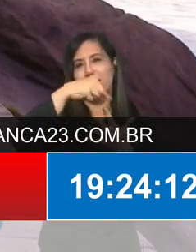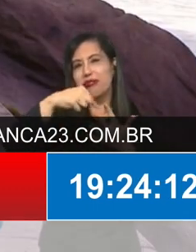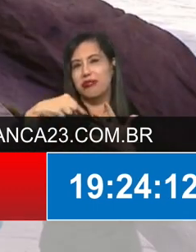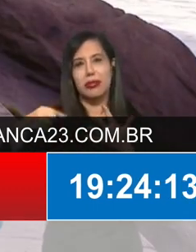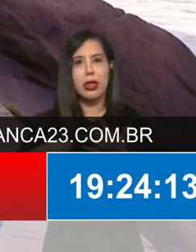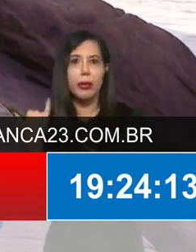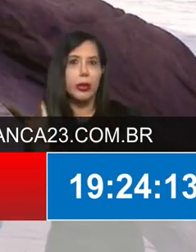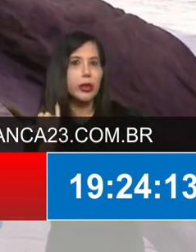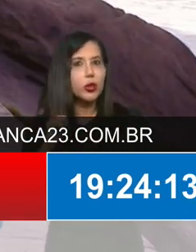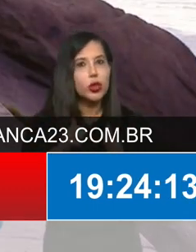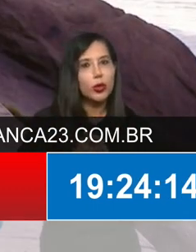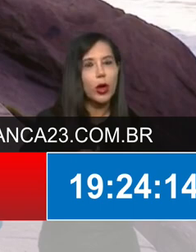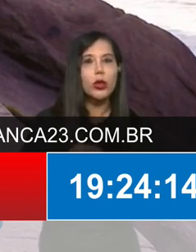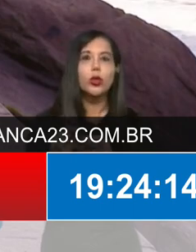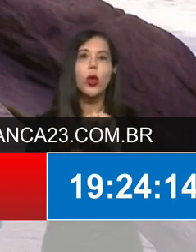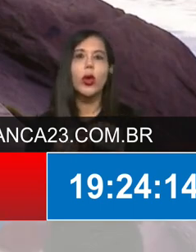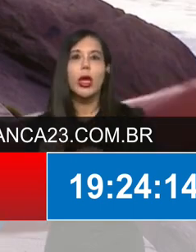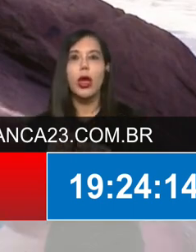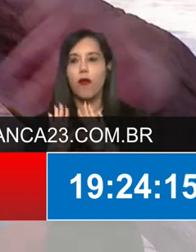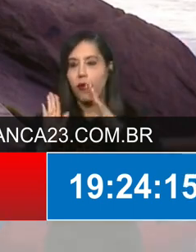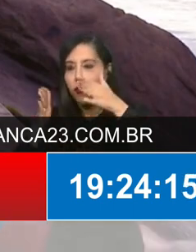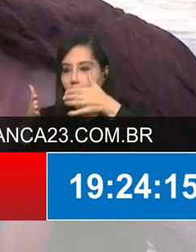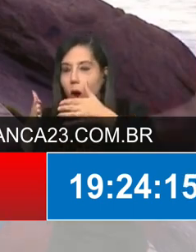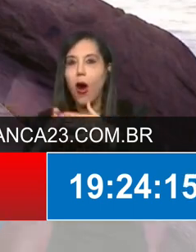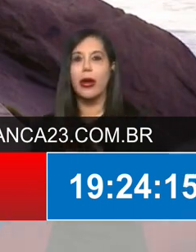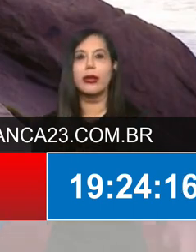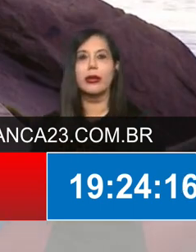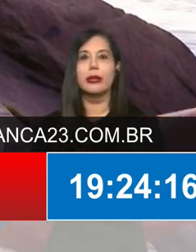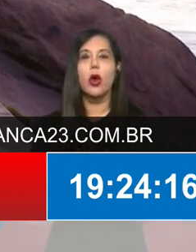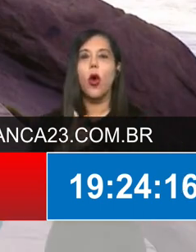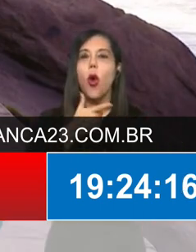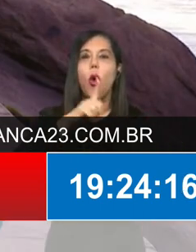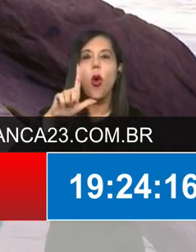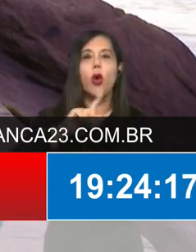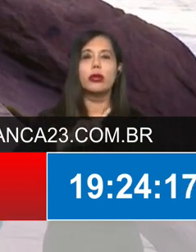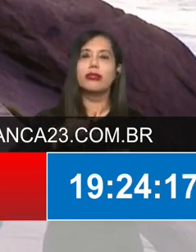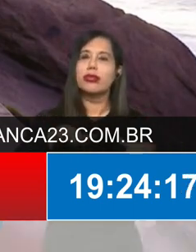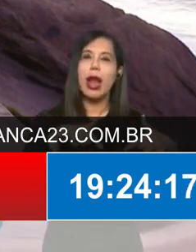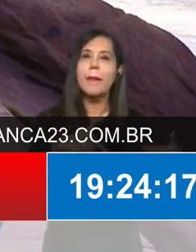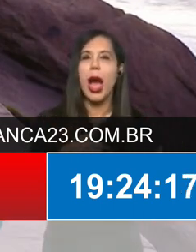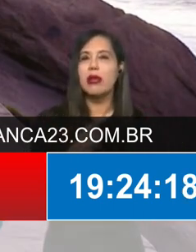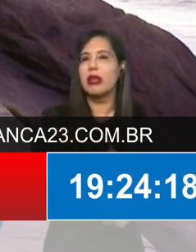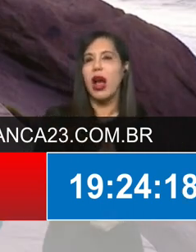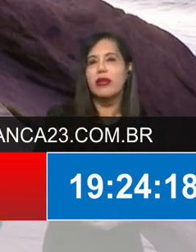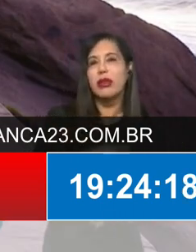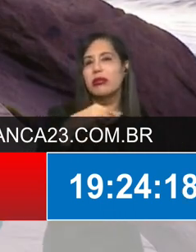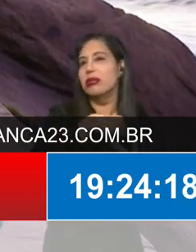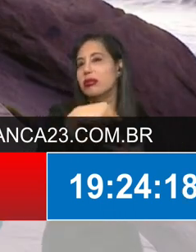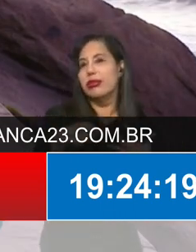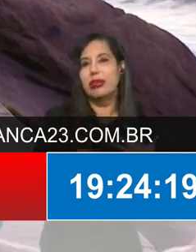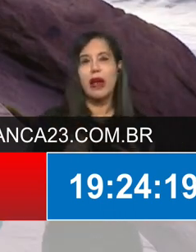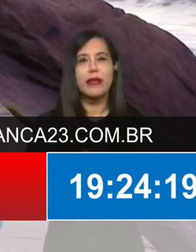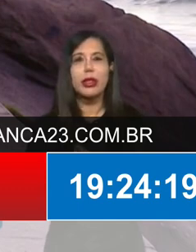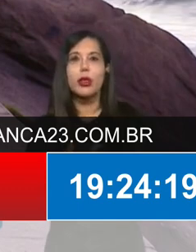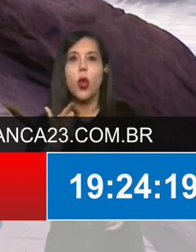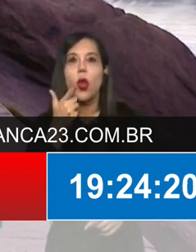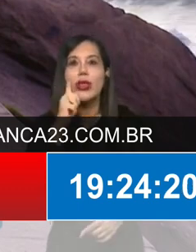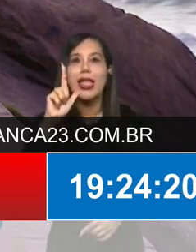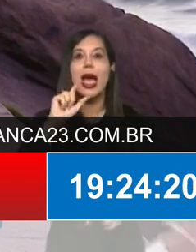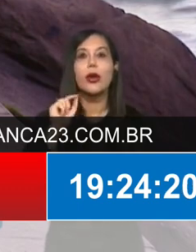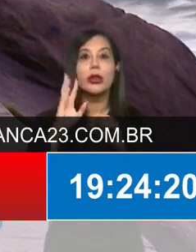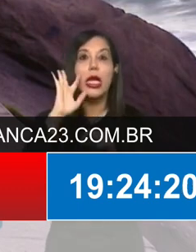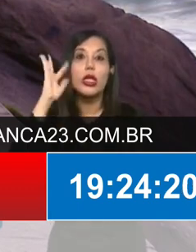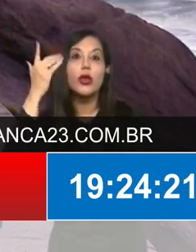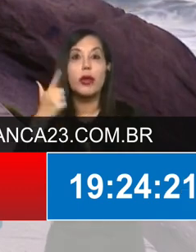Entendeu? Você consegue ter foco em outras atividades suas da vida também, em outras áreas, entendeu? Você consegue resolver